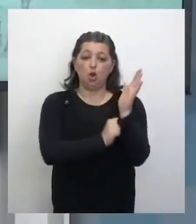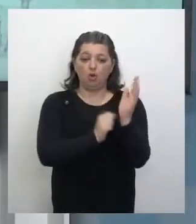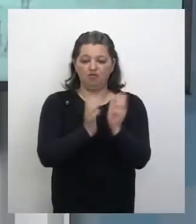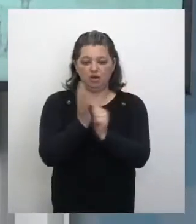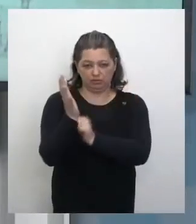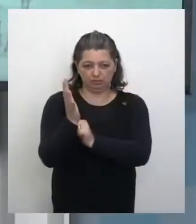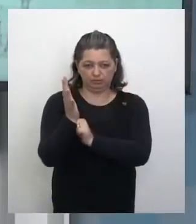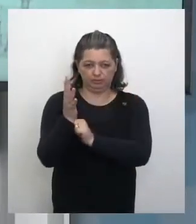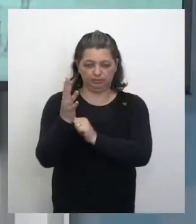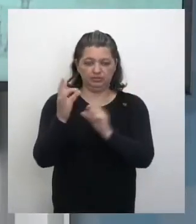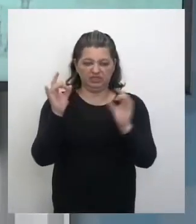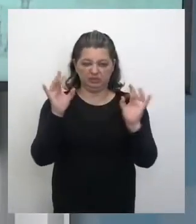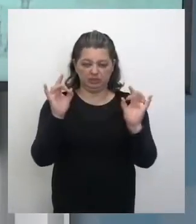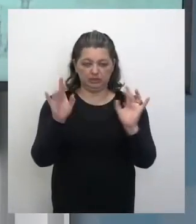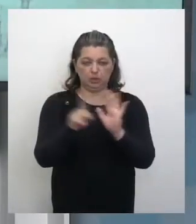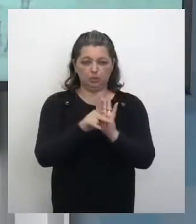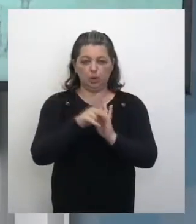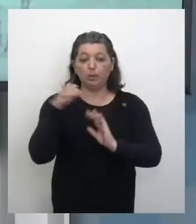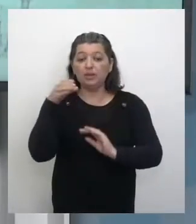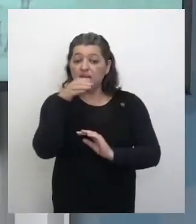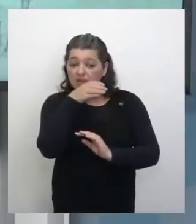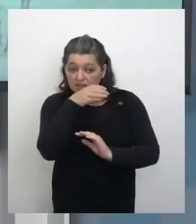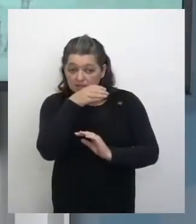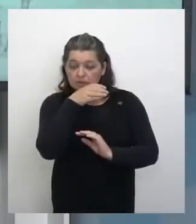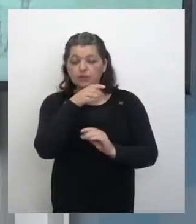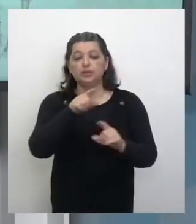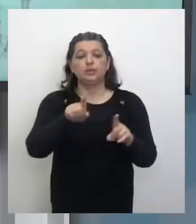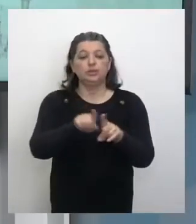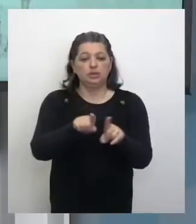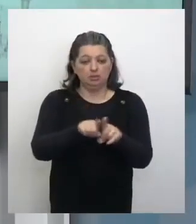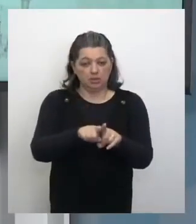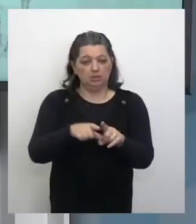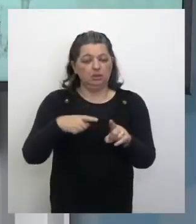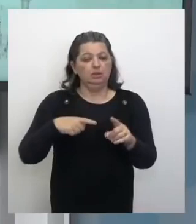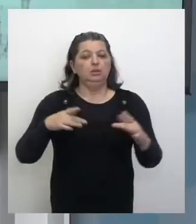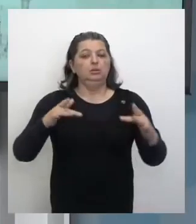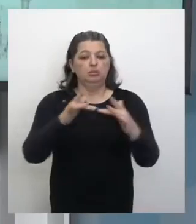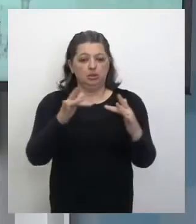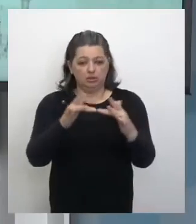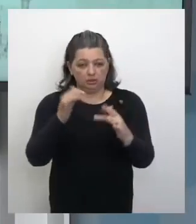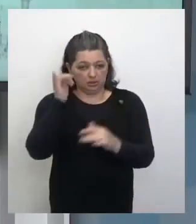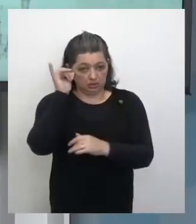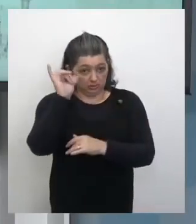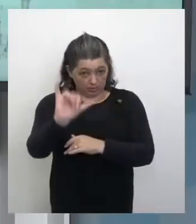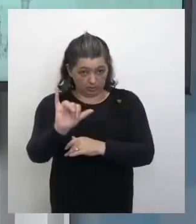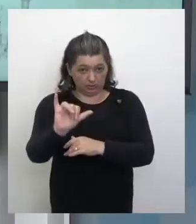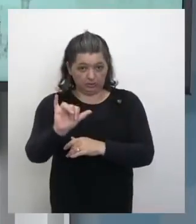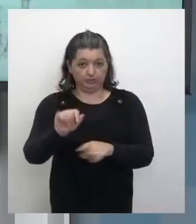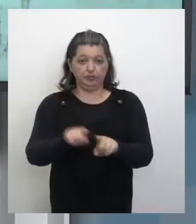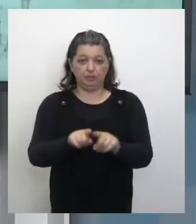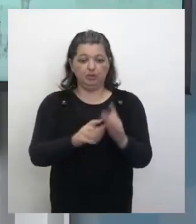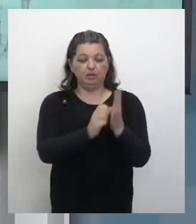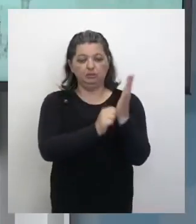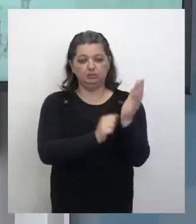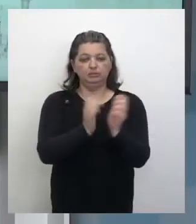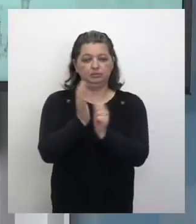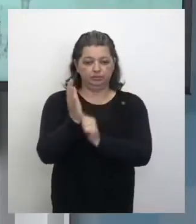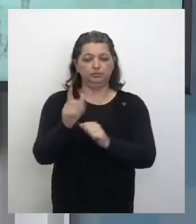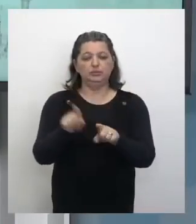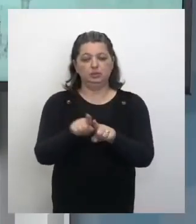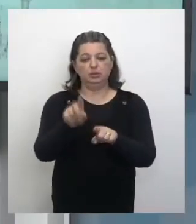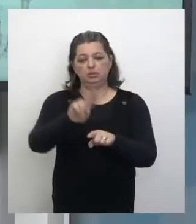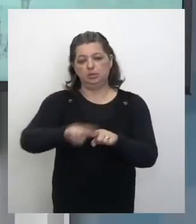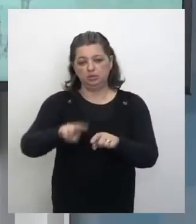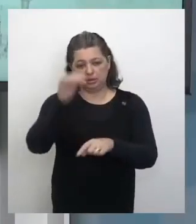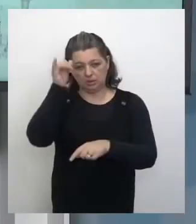de aquecimento. Então, eu tenho a luva para não ter contato com a substância tóxica e tenho as luvas para aquecimento. Então, eu